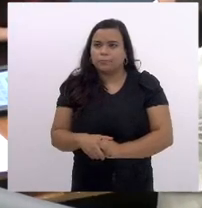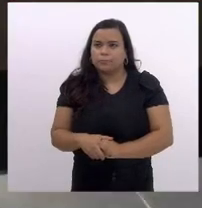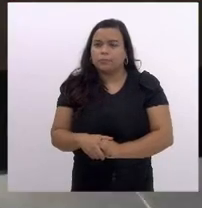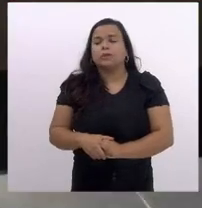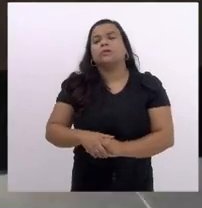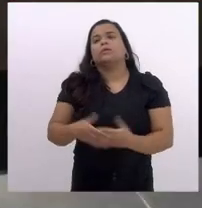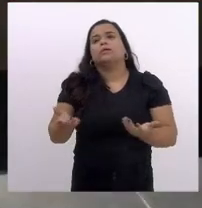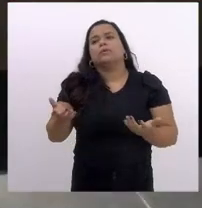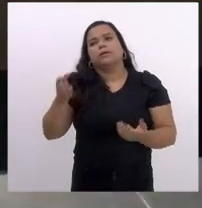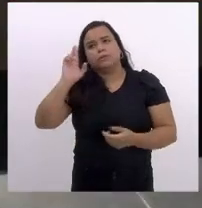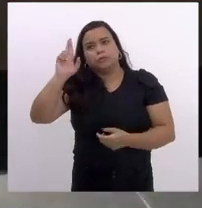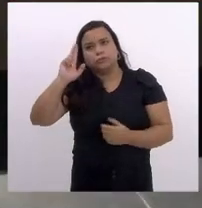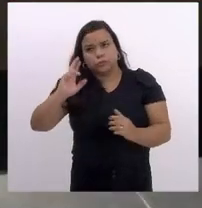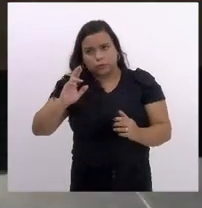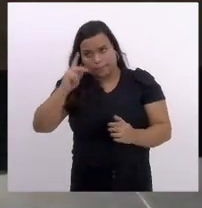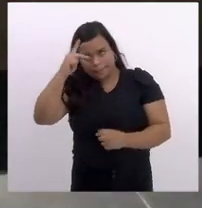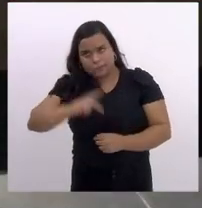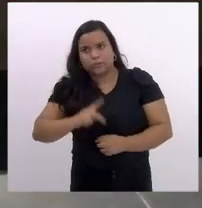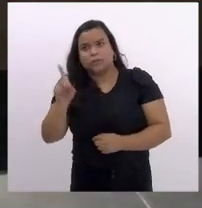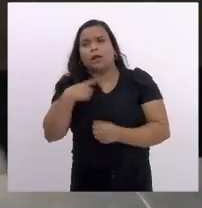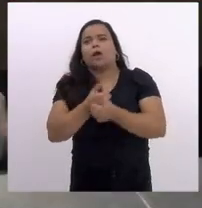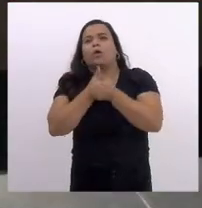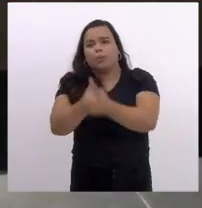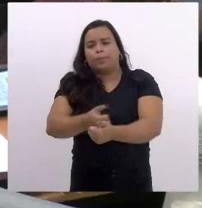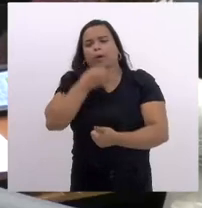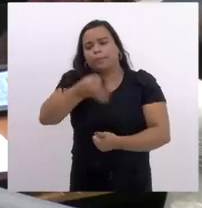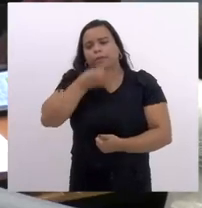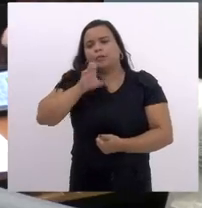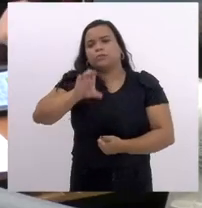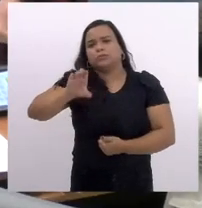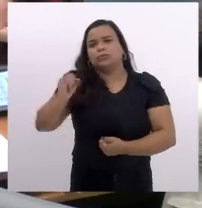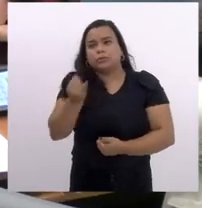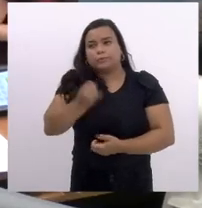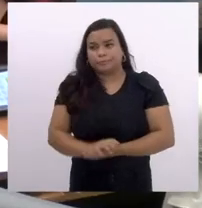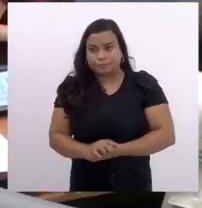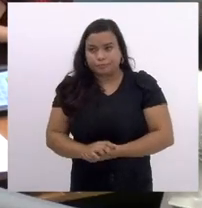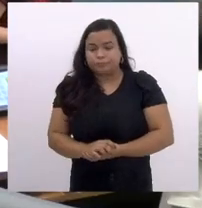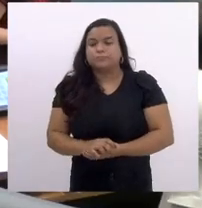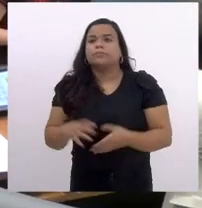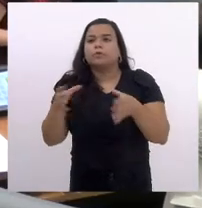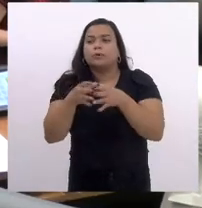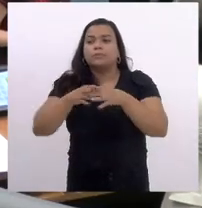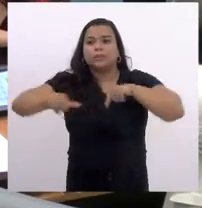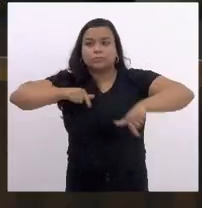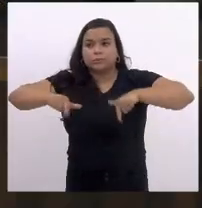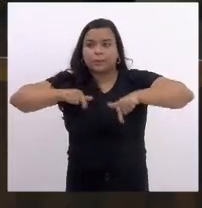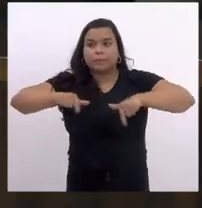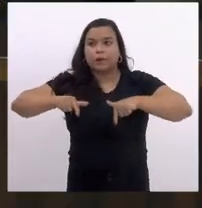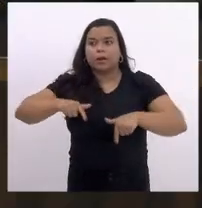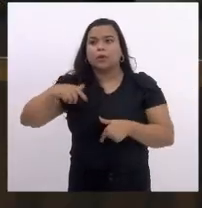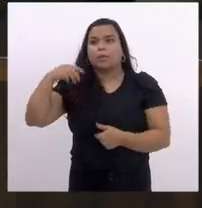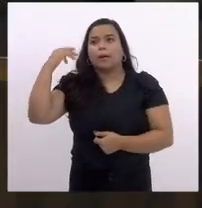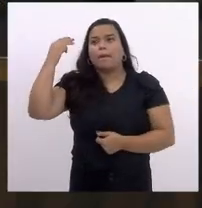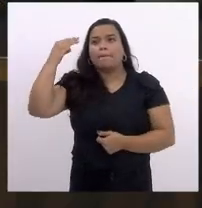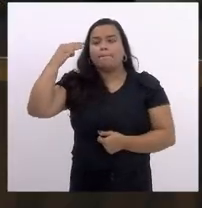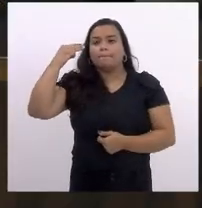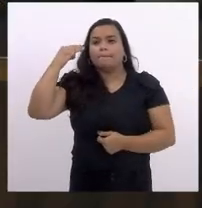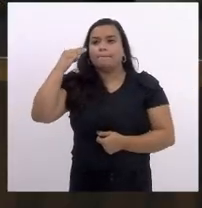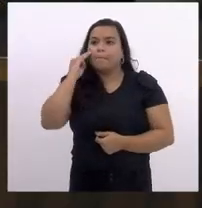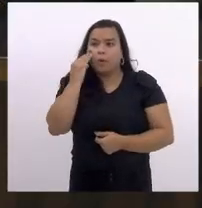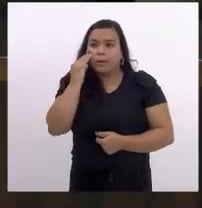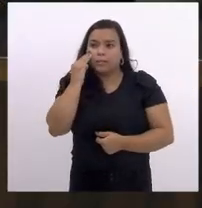Senhor presidente, vamos acompanhar o parecer da CCJ. Pela Comissão de Trabalho, deputada Mônica Francisco.